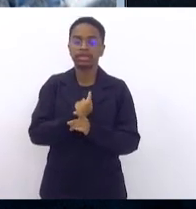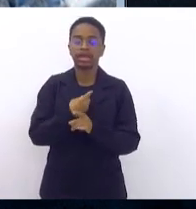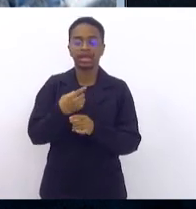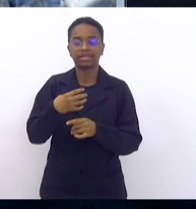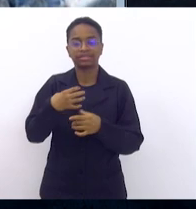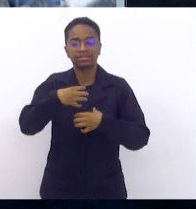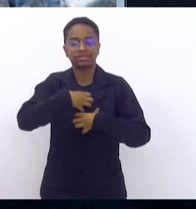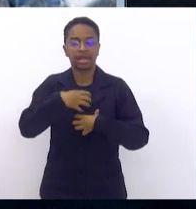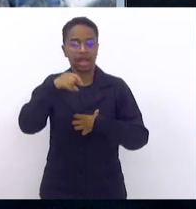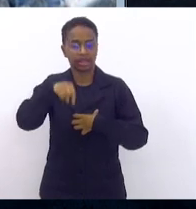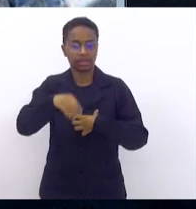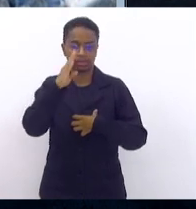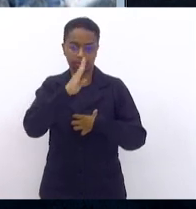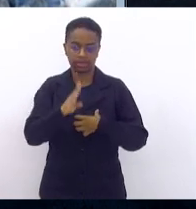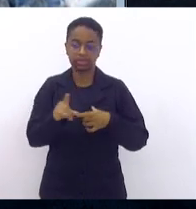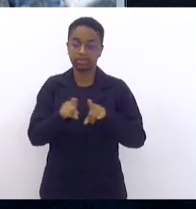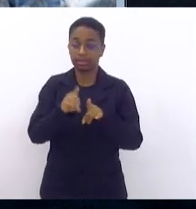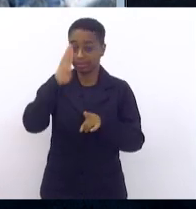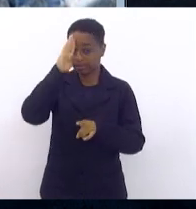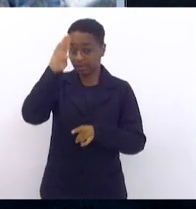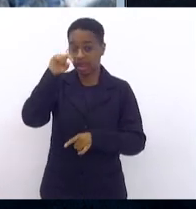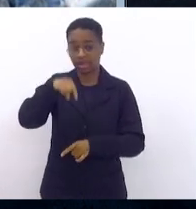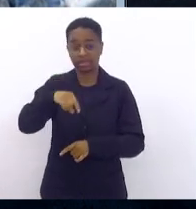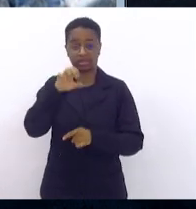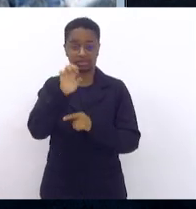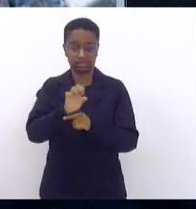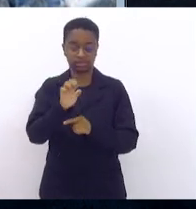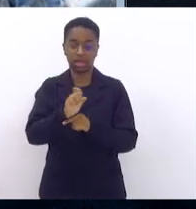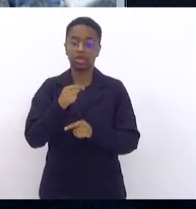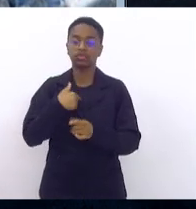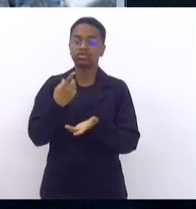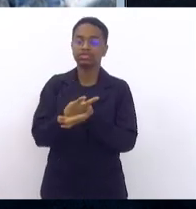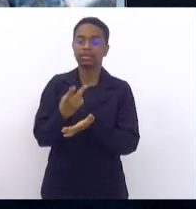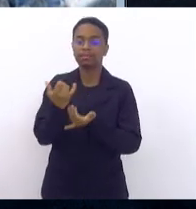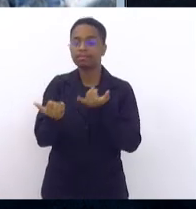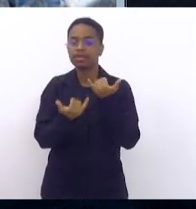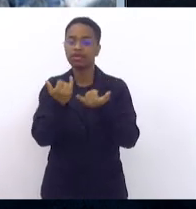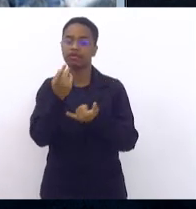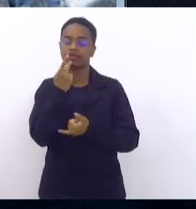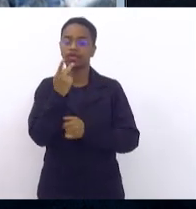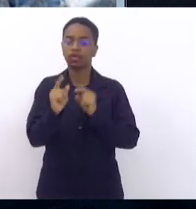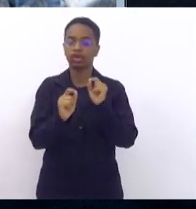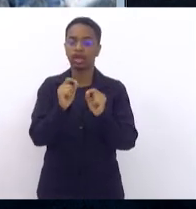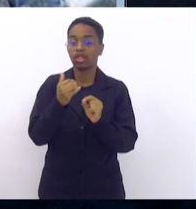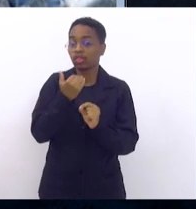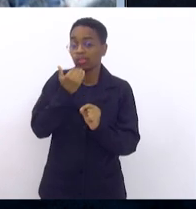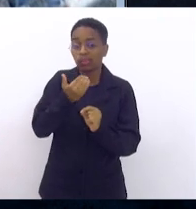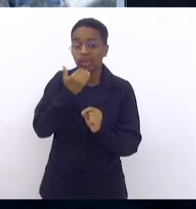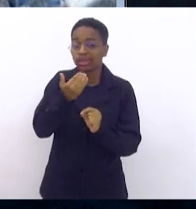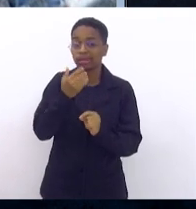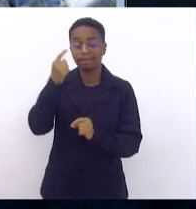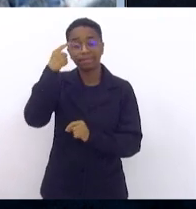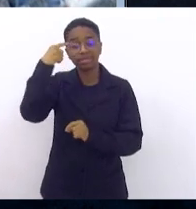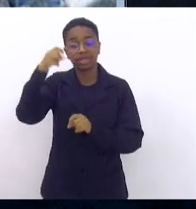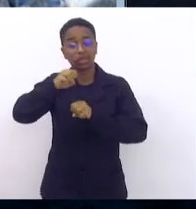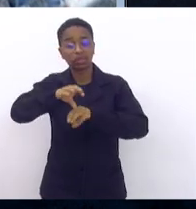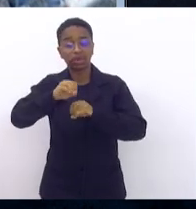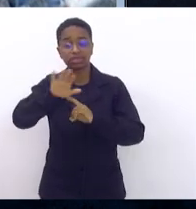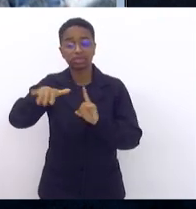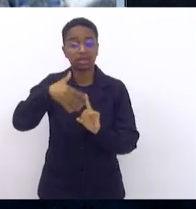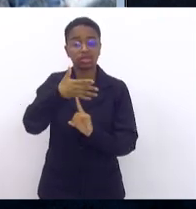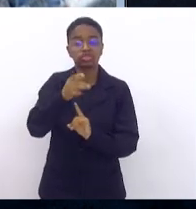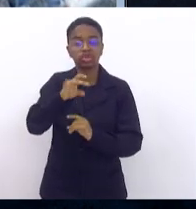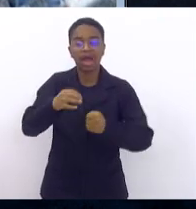País sobretudo nesse estado eu brinco sempre que não adianta só pensar em educação ambiental